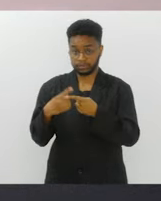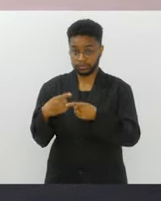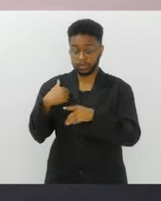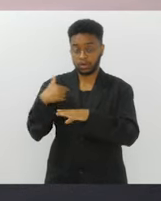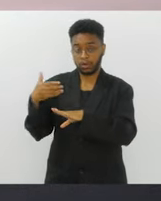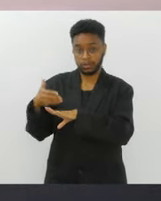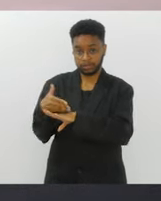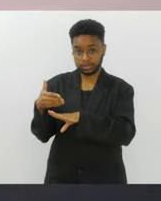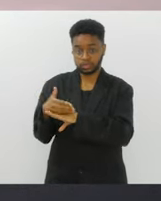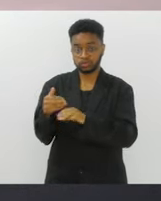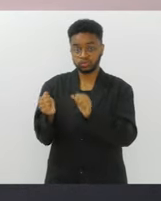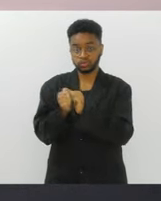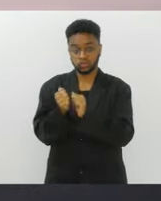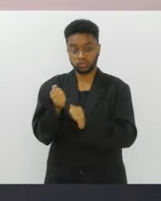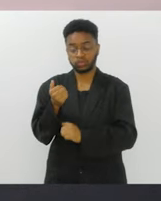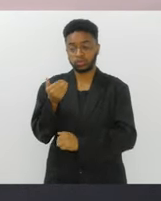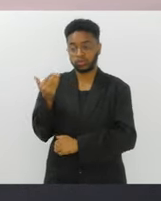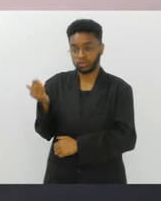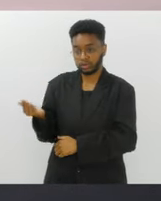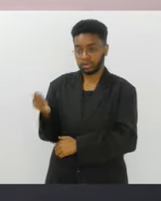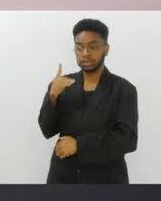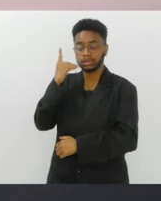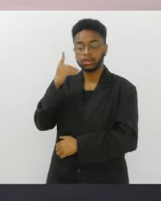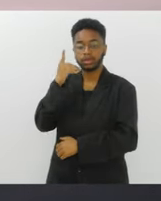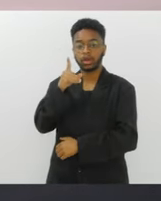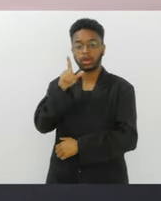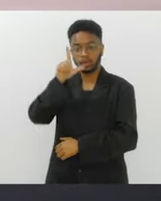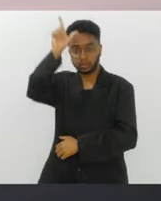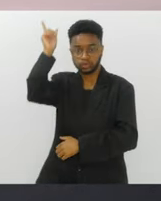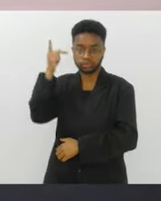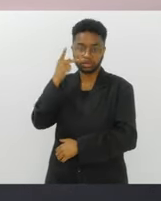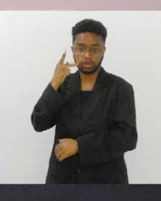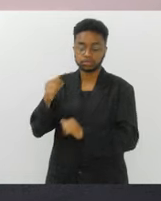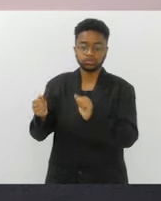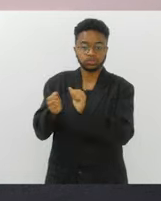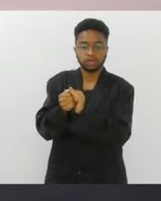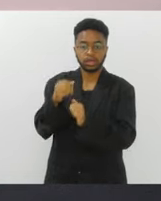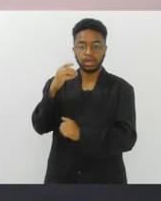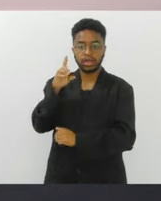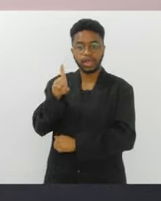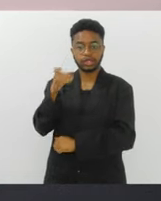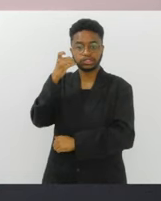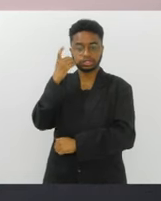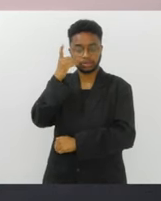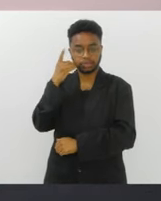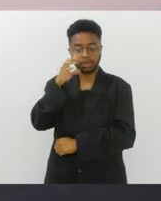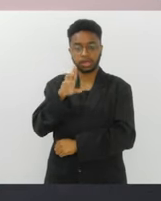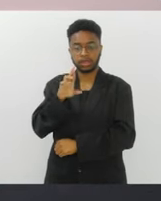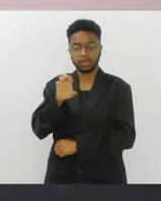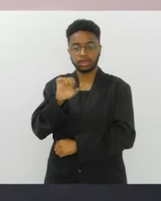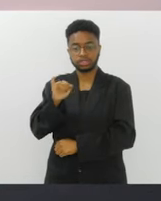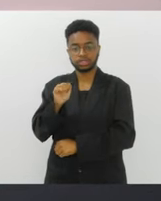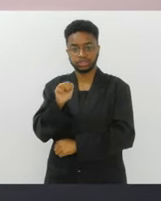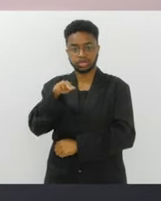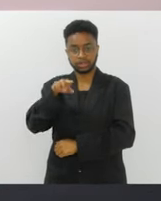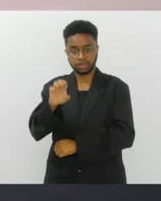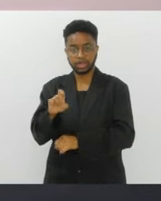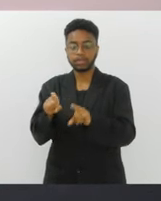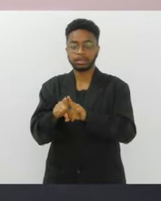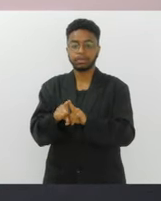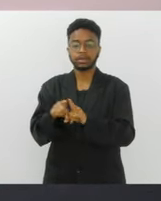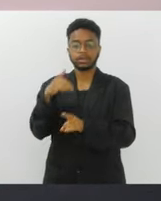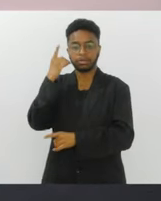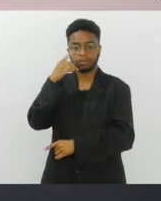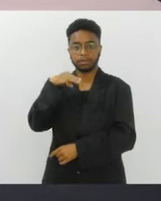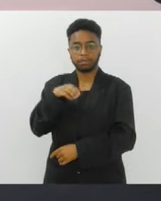Vossa Excelência, presidente, dessa CPI junto com a ex-deputada Rejane, a nossa querida deputada delegada